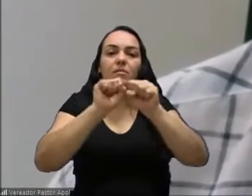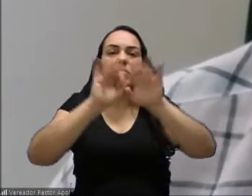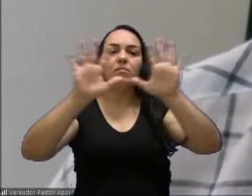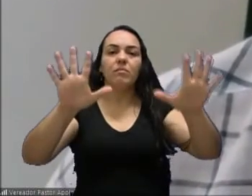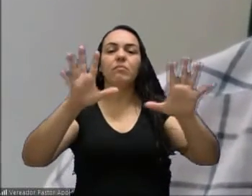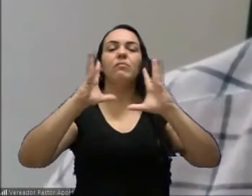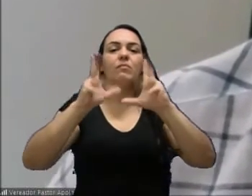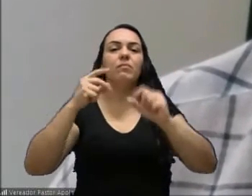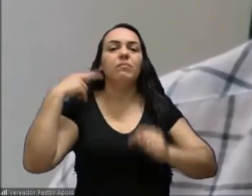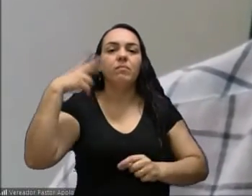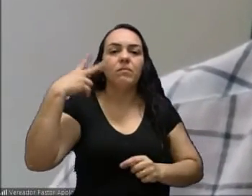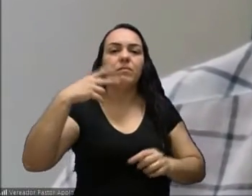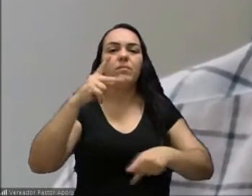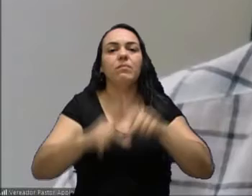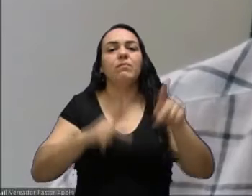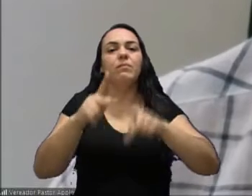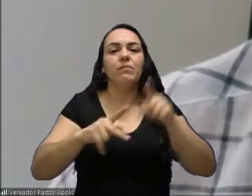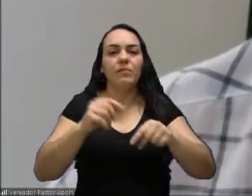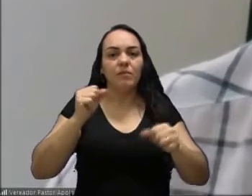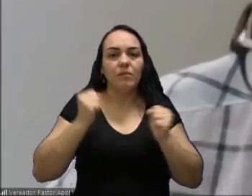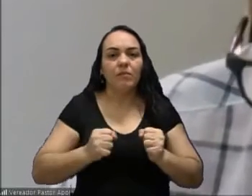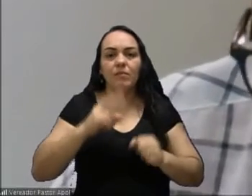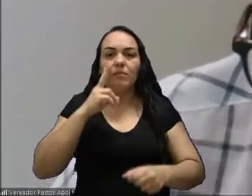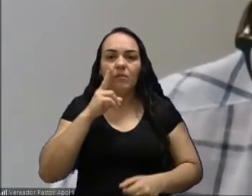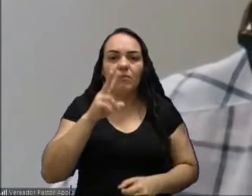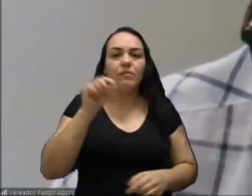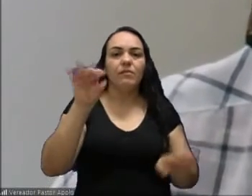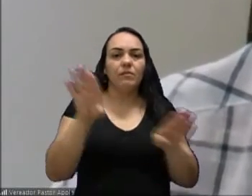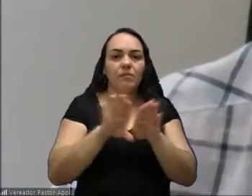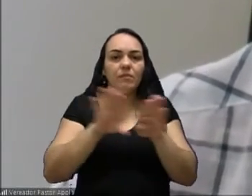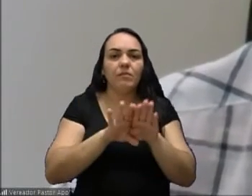vereadores mas toda a população terá direito a esse acesso